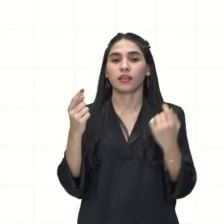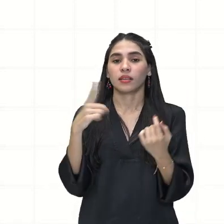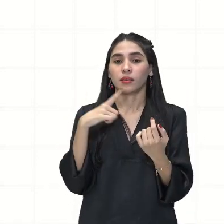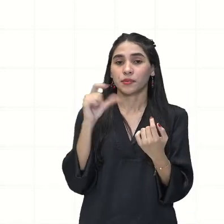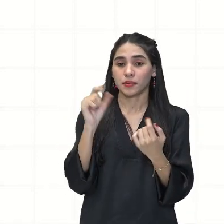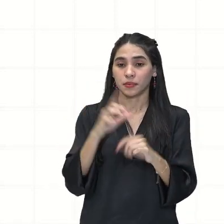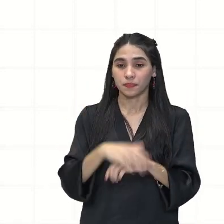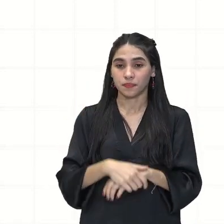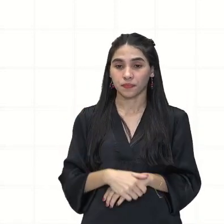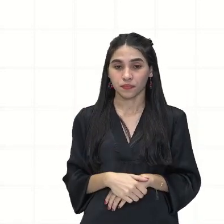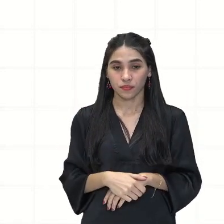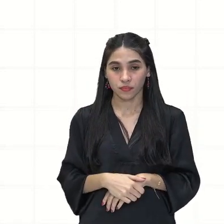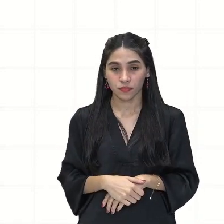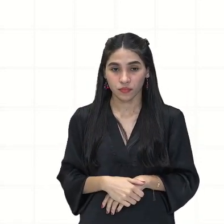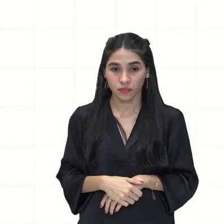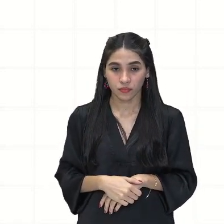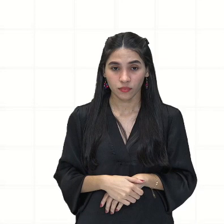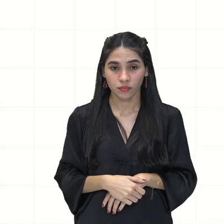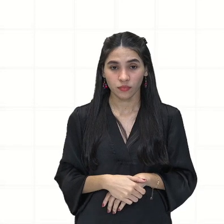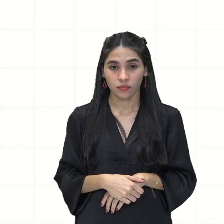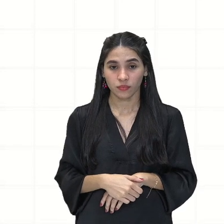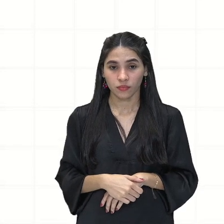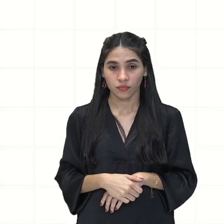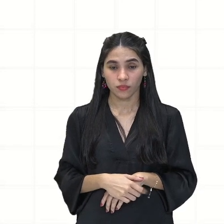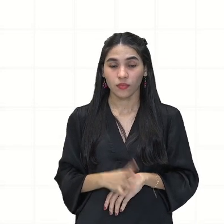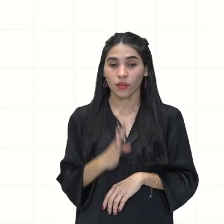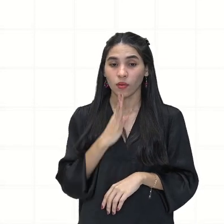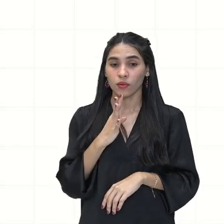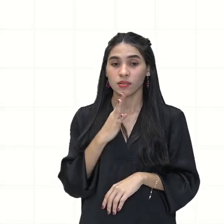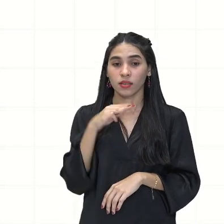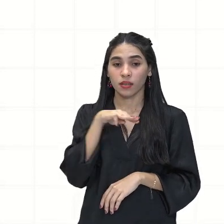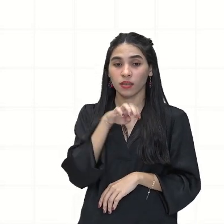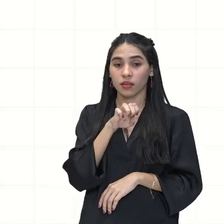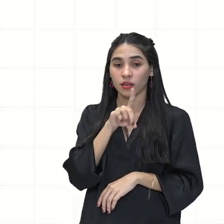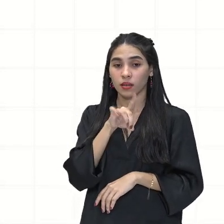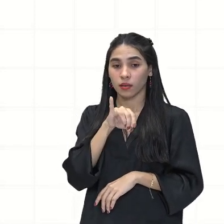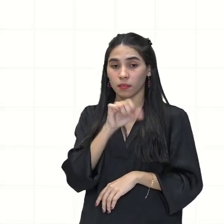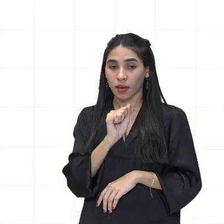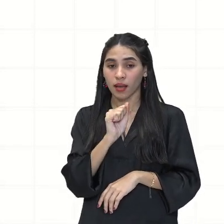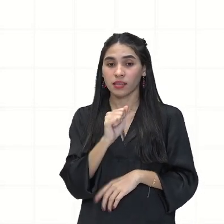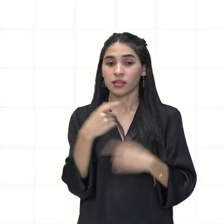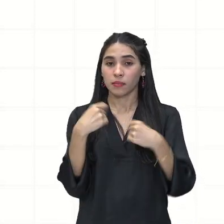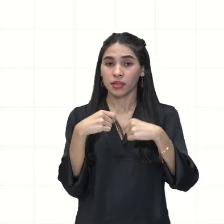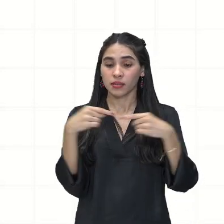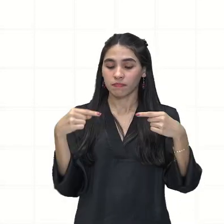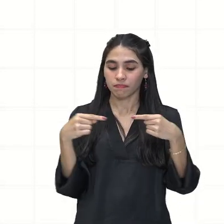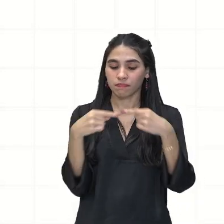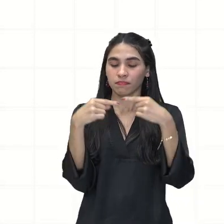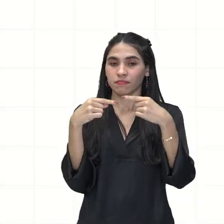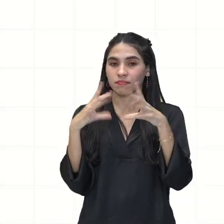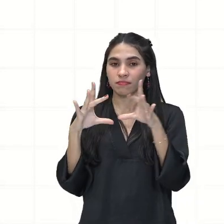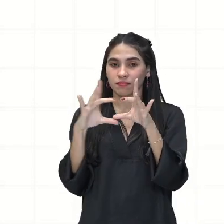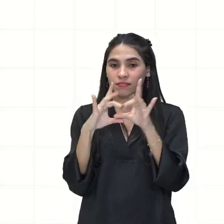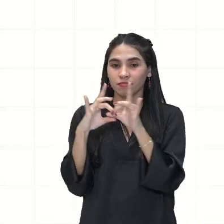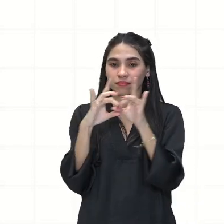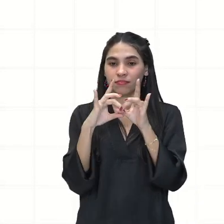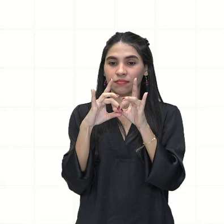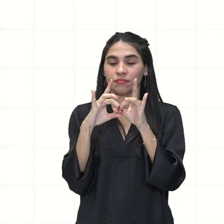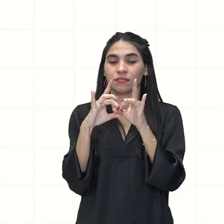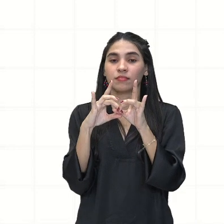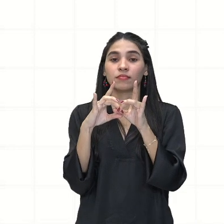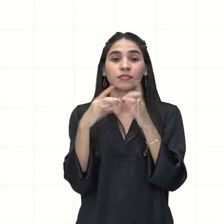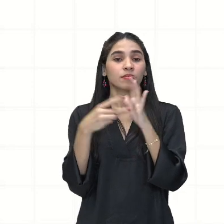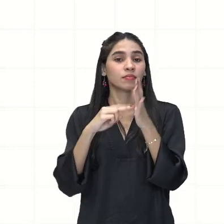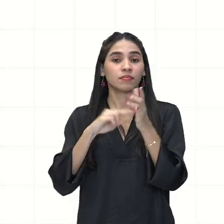temos que conhecer a média. São coisas que estão altamente interligadas, ou